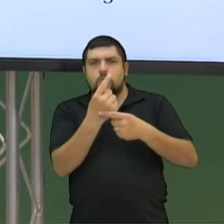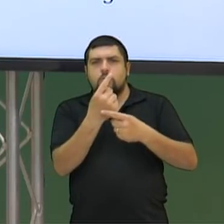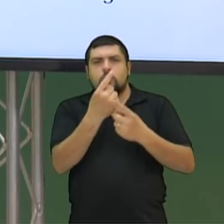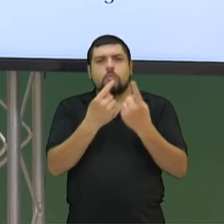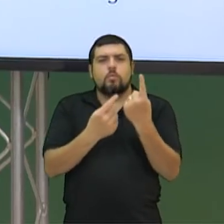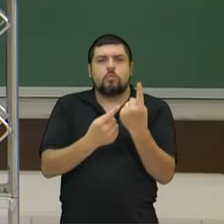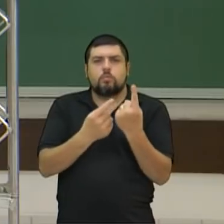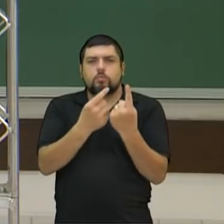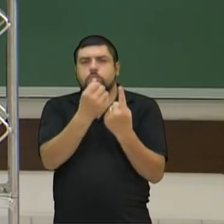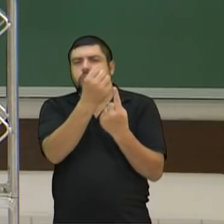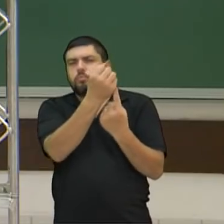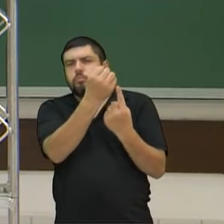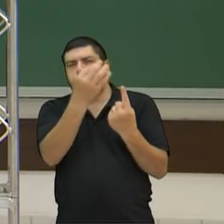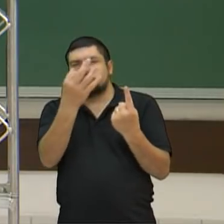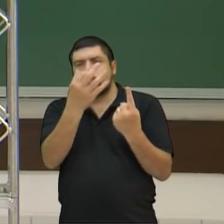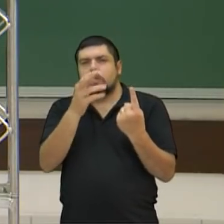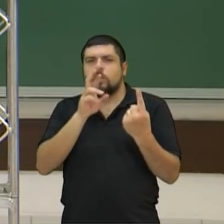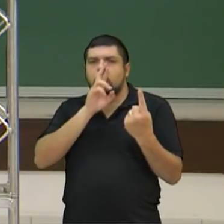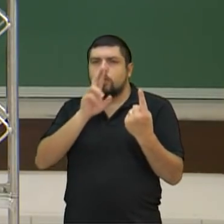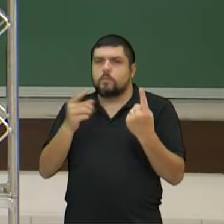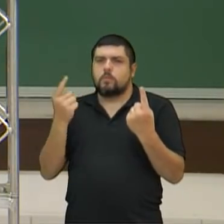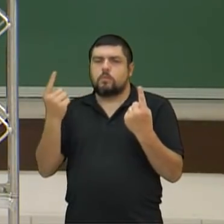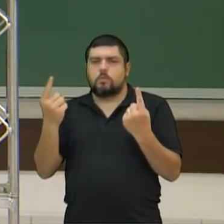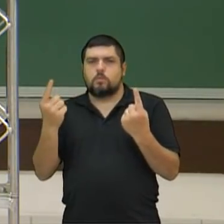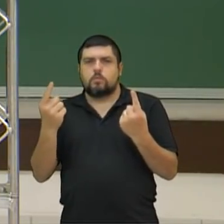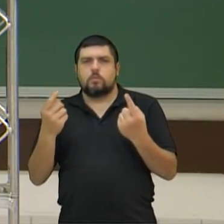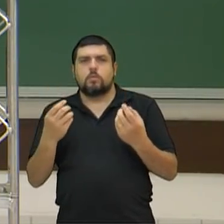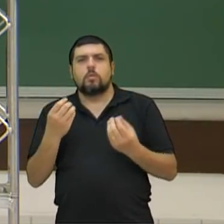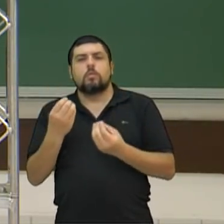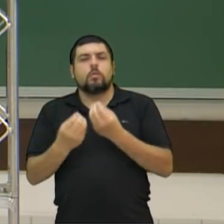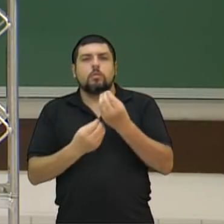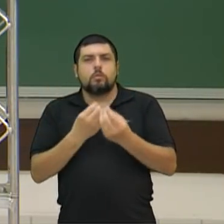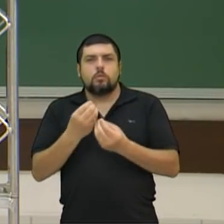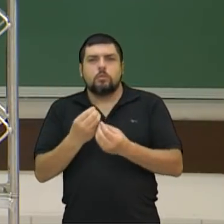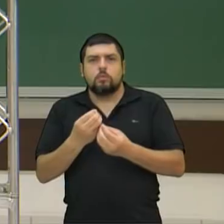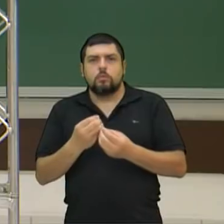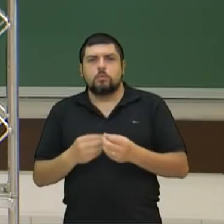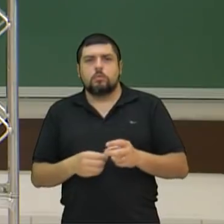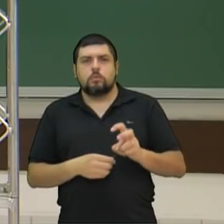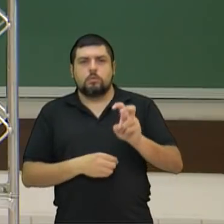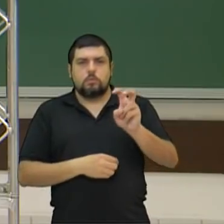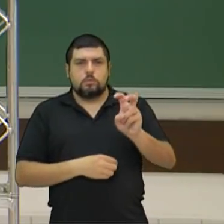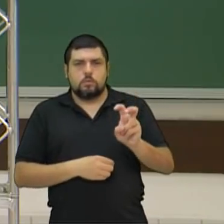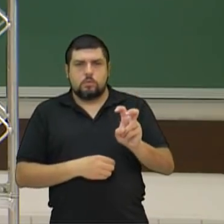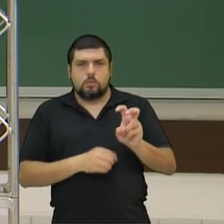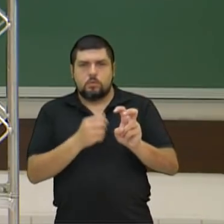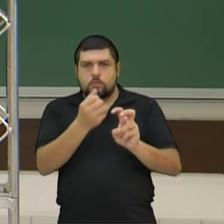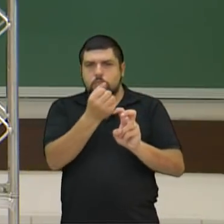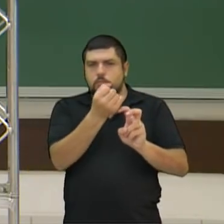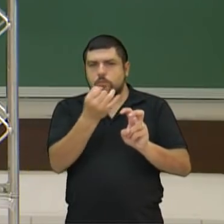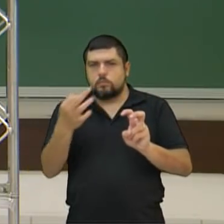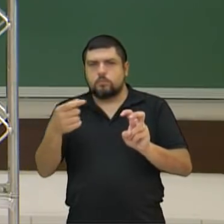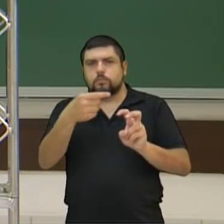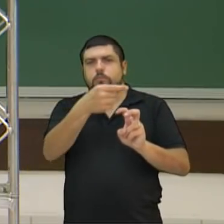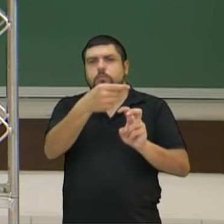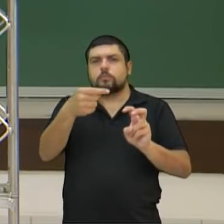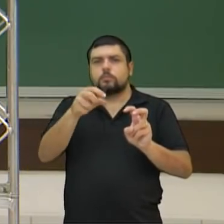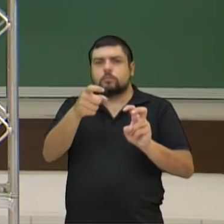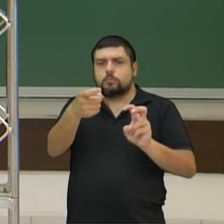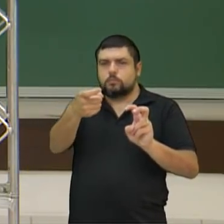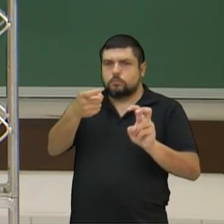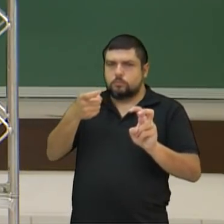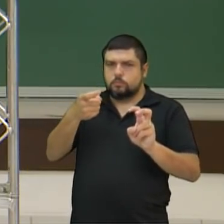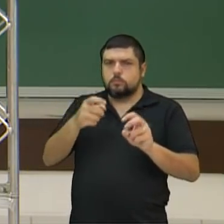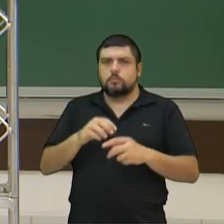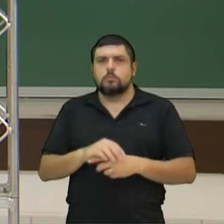1, então isso aqui vai ficar 5 elevado a menos x, ok? 1 quinto elevado a x